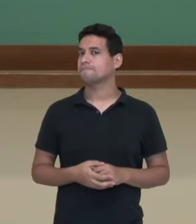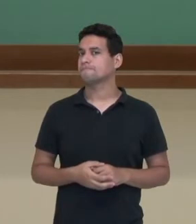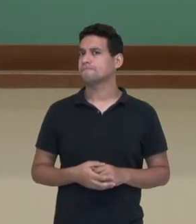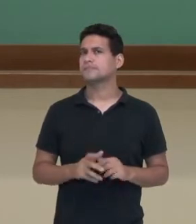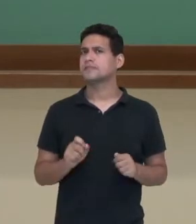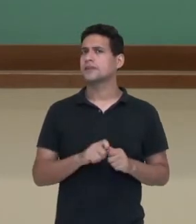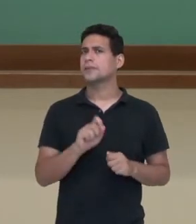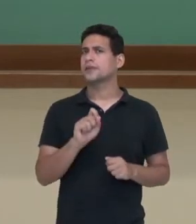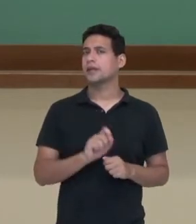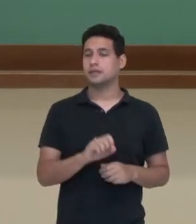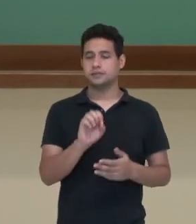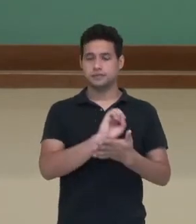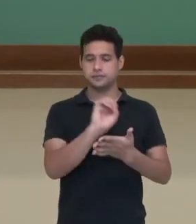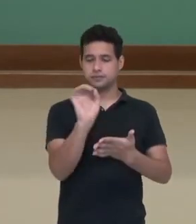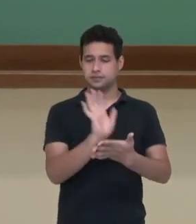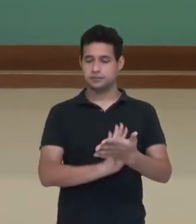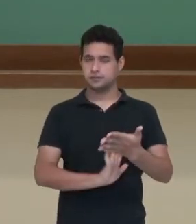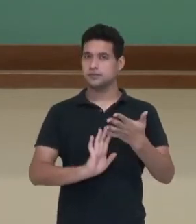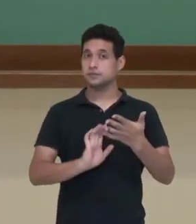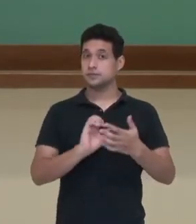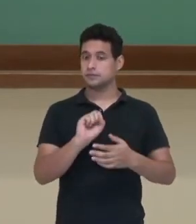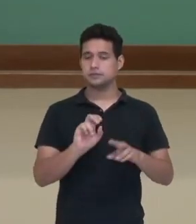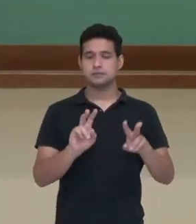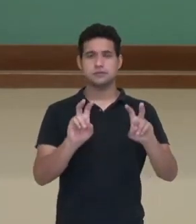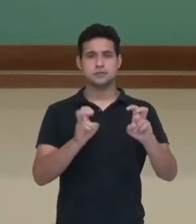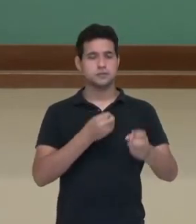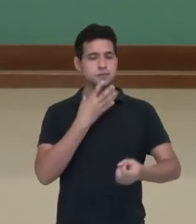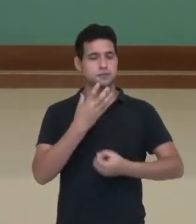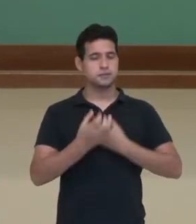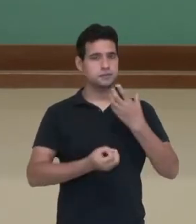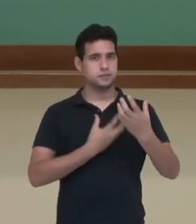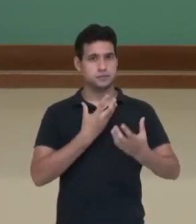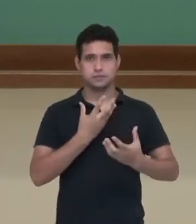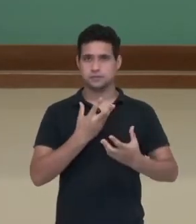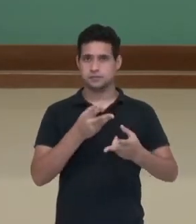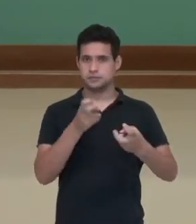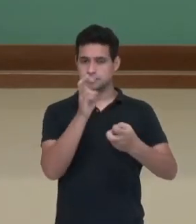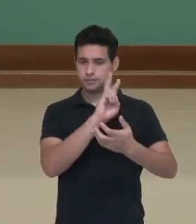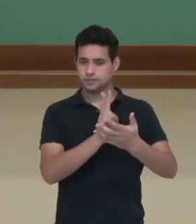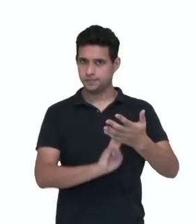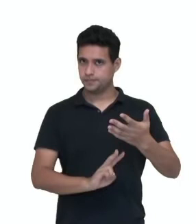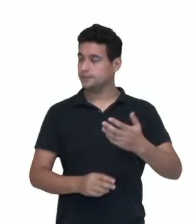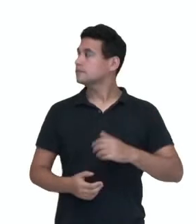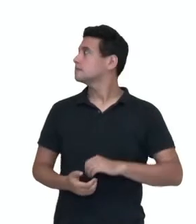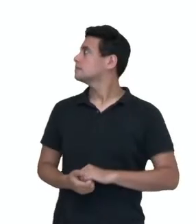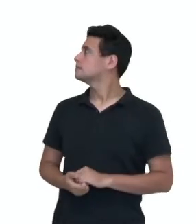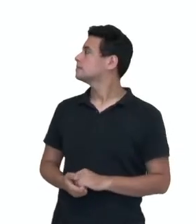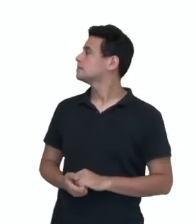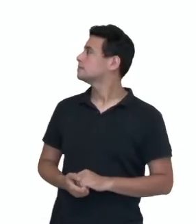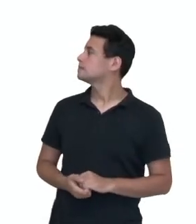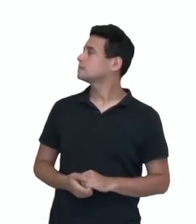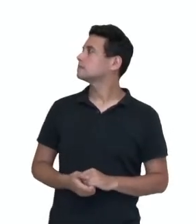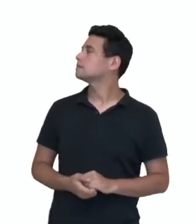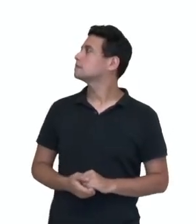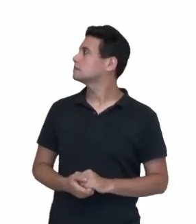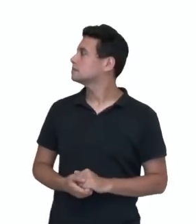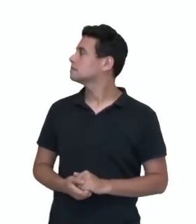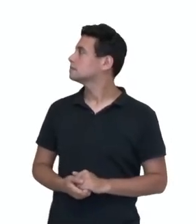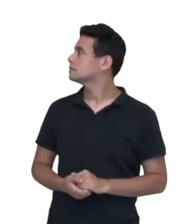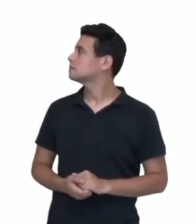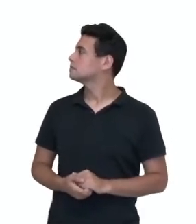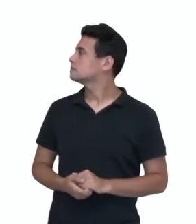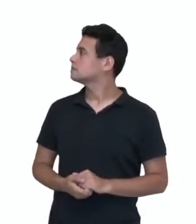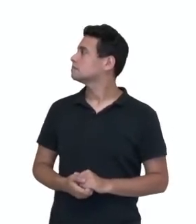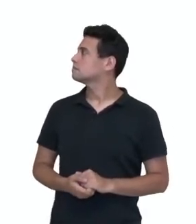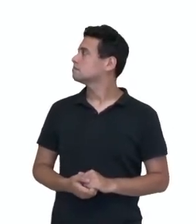agora nós vamos para uma atividade sobre esse poema. Vamos a ler um fragmento,